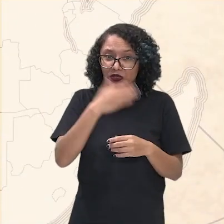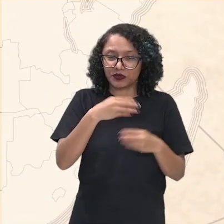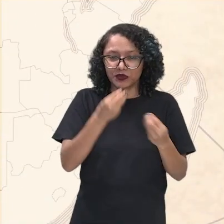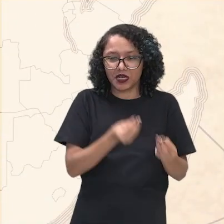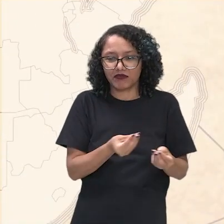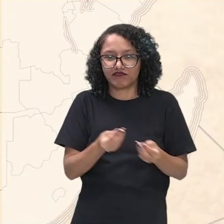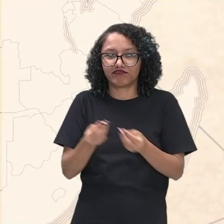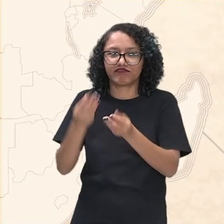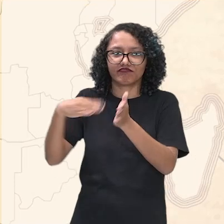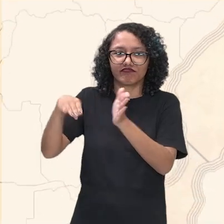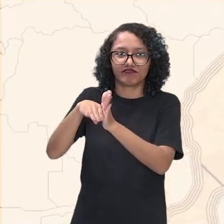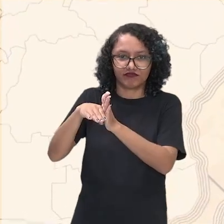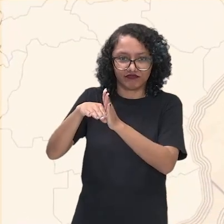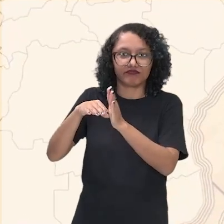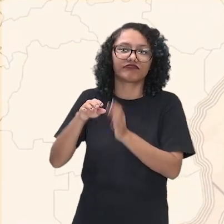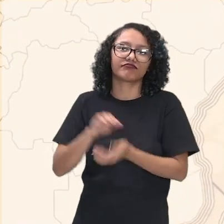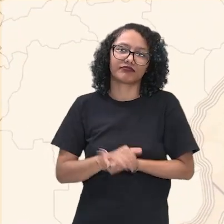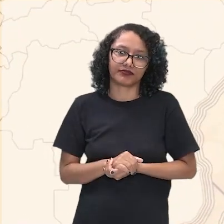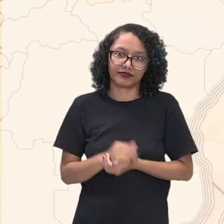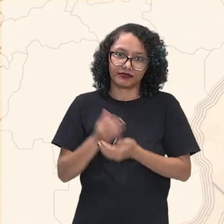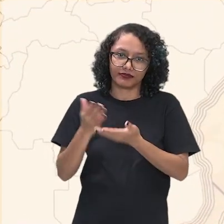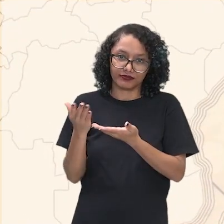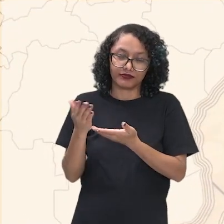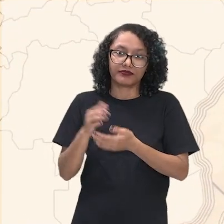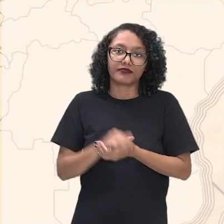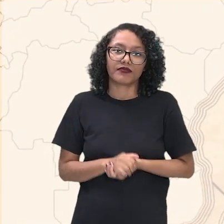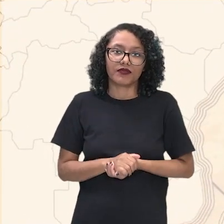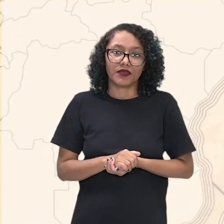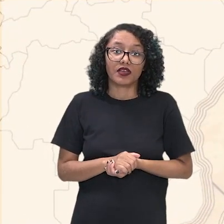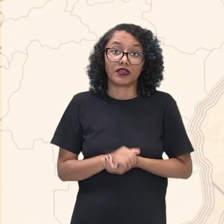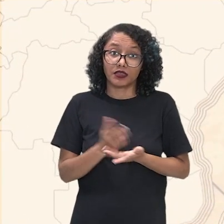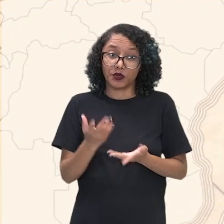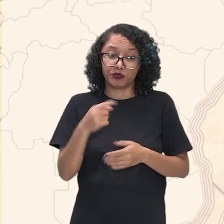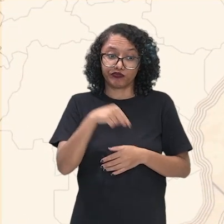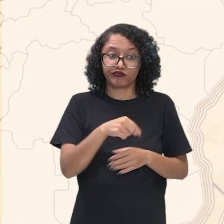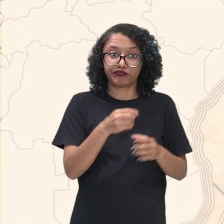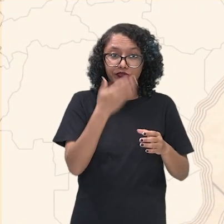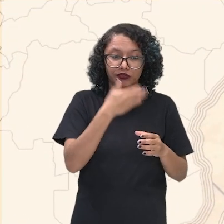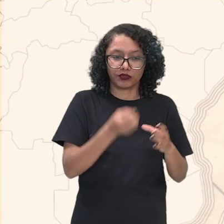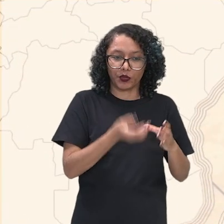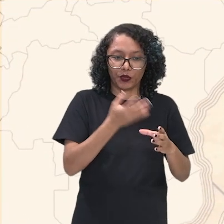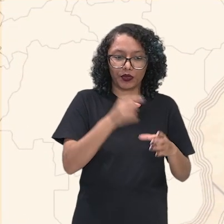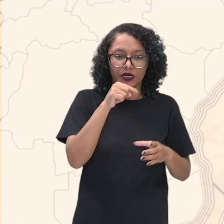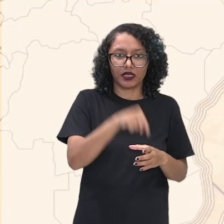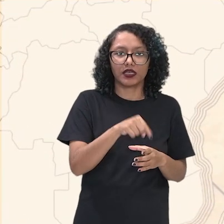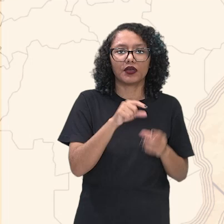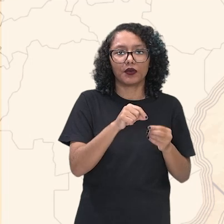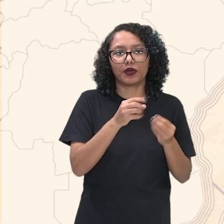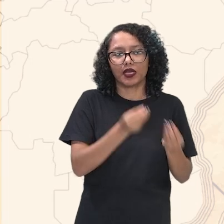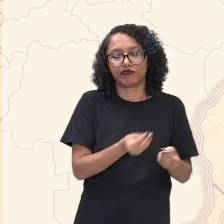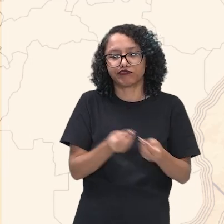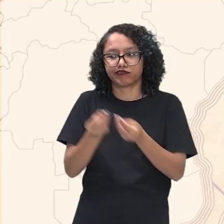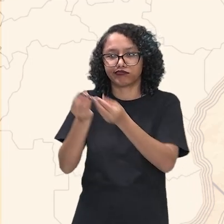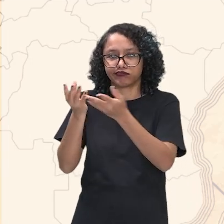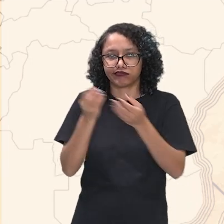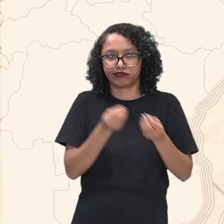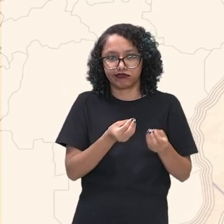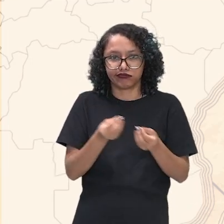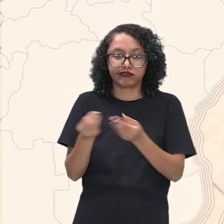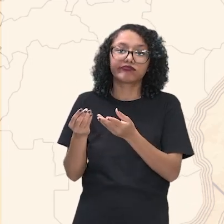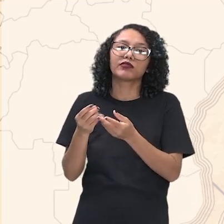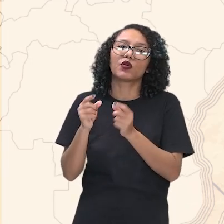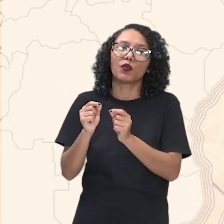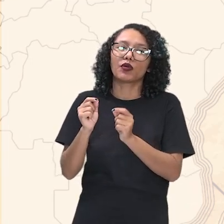chega à Europa. Assim, o açúcar produzido no Brasil colonial abastece a Europa,